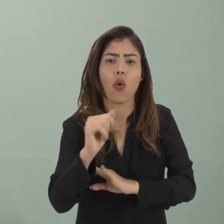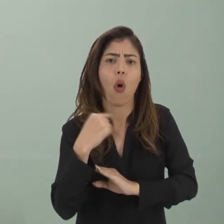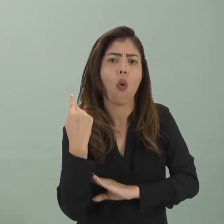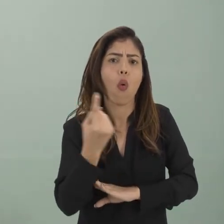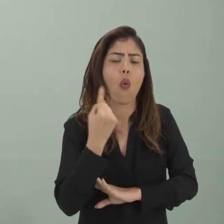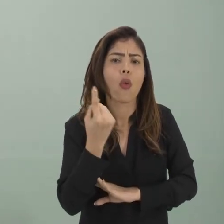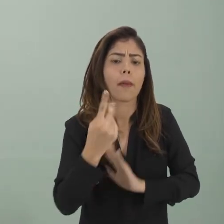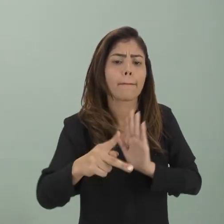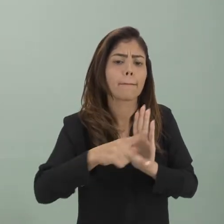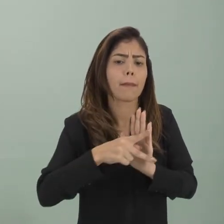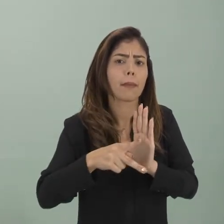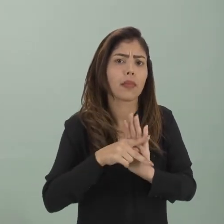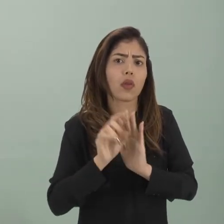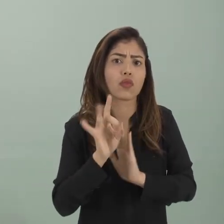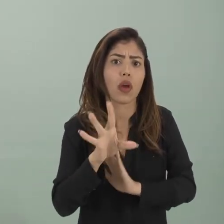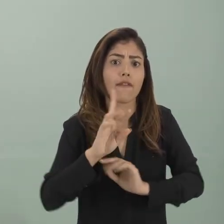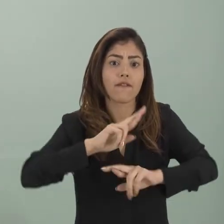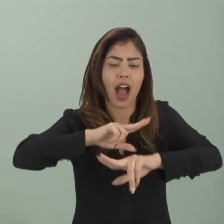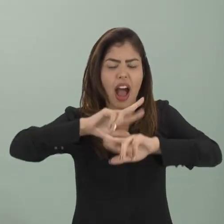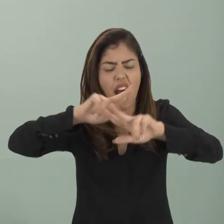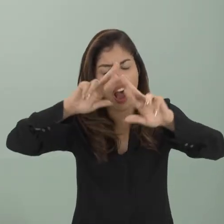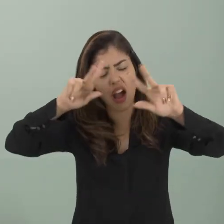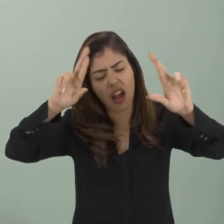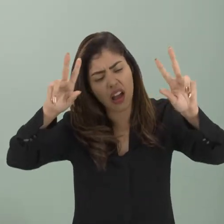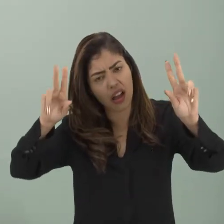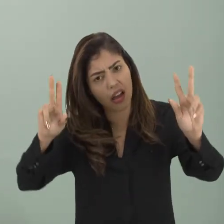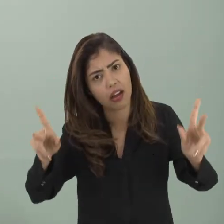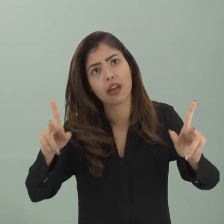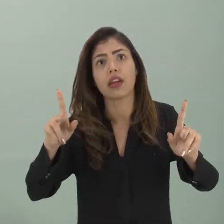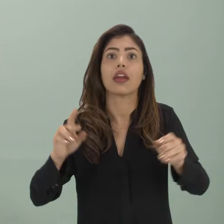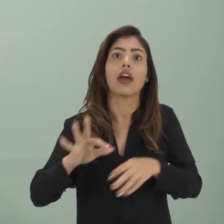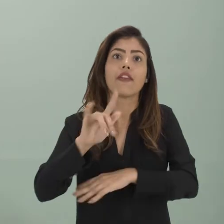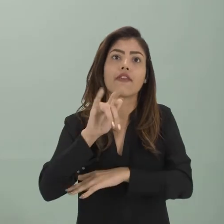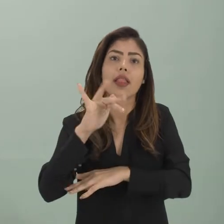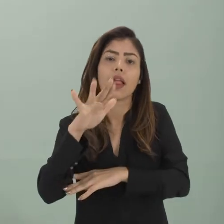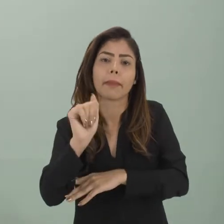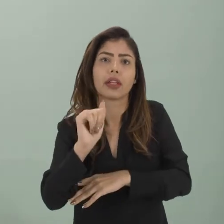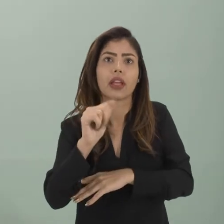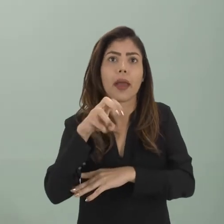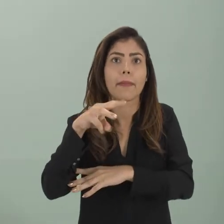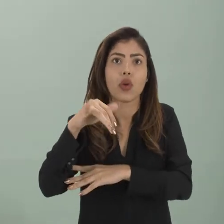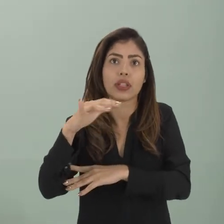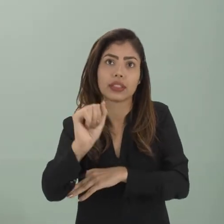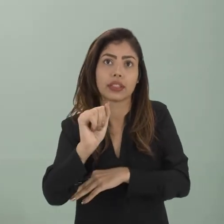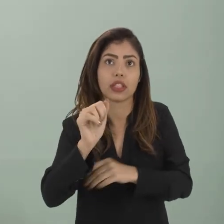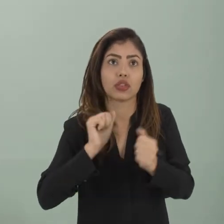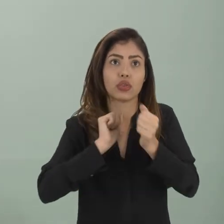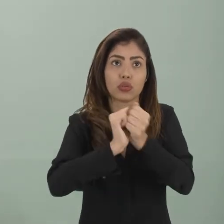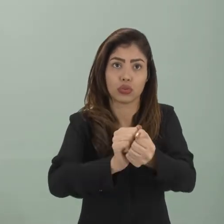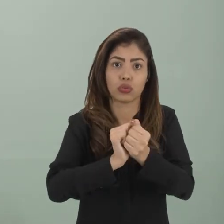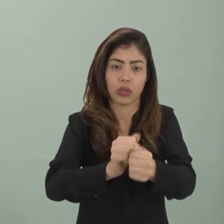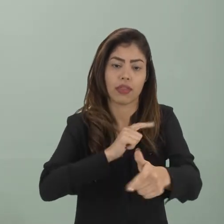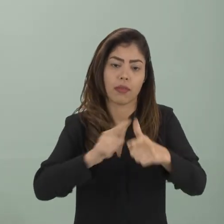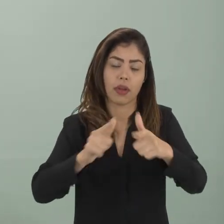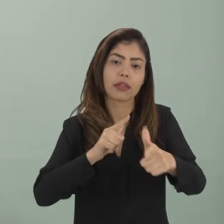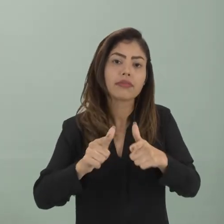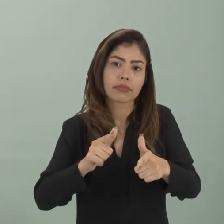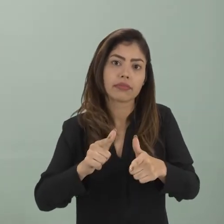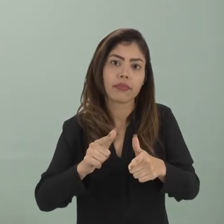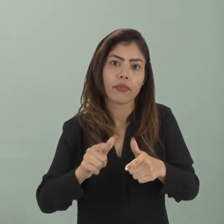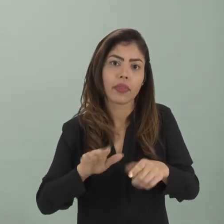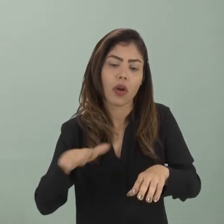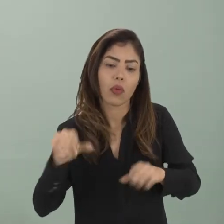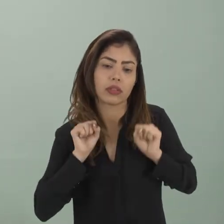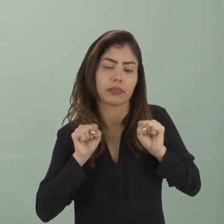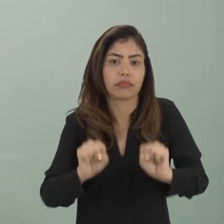músculo possui diversos sarcômeros com filamentos de actina e miosina trabalhando ao mesmo tempo durante